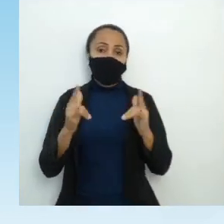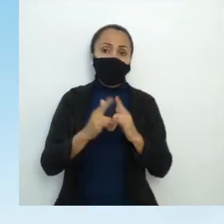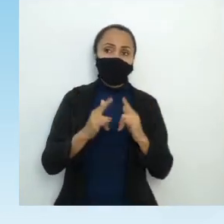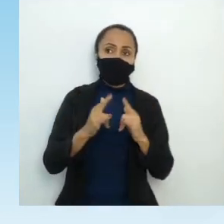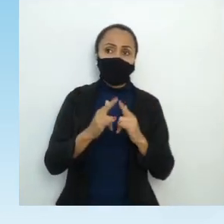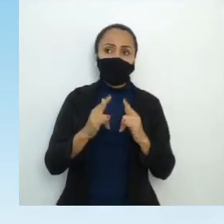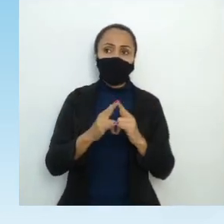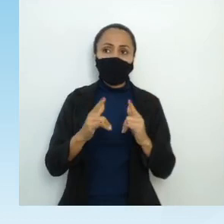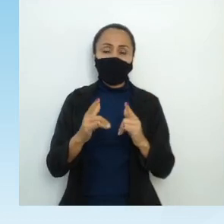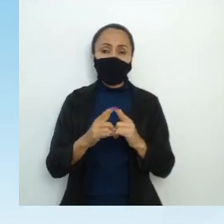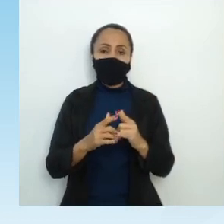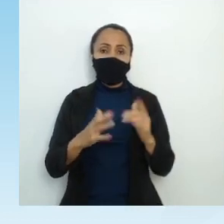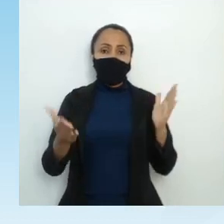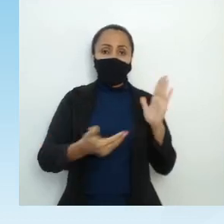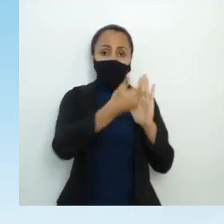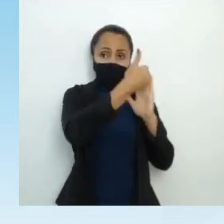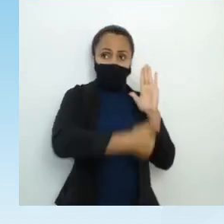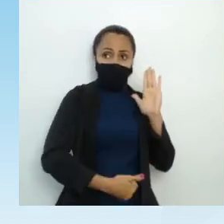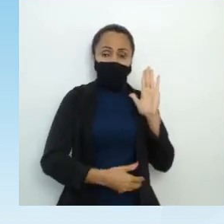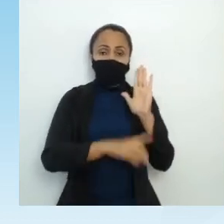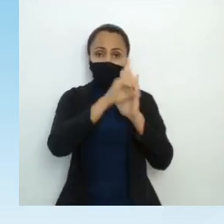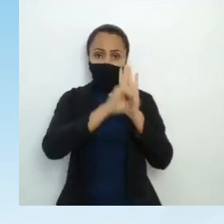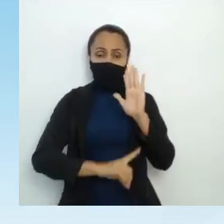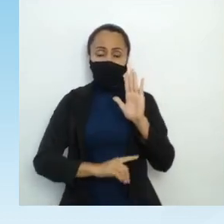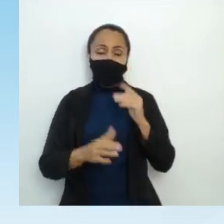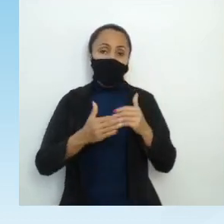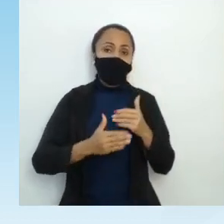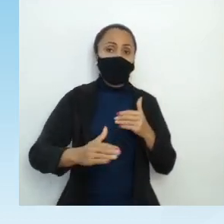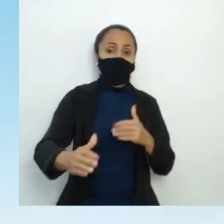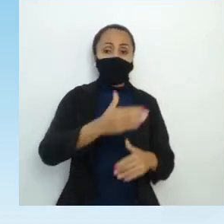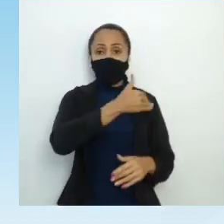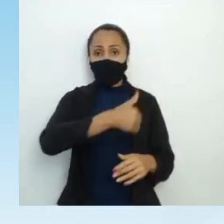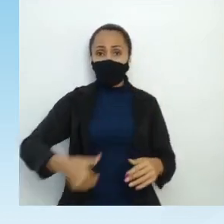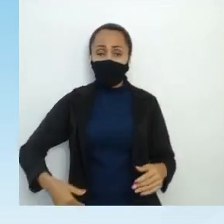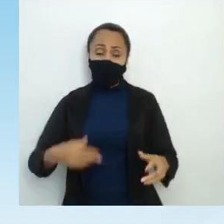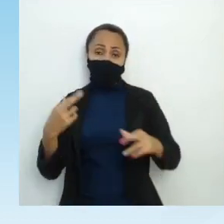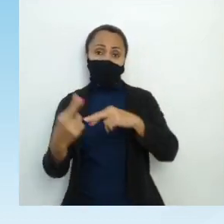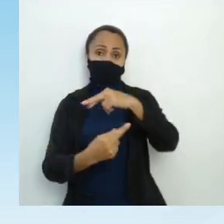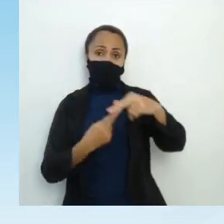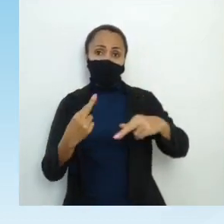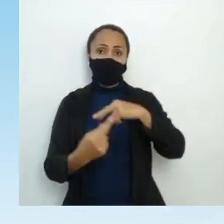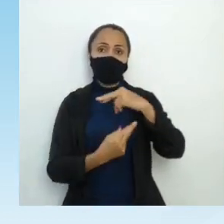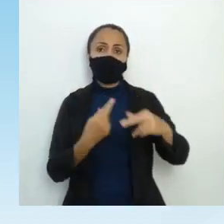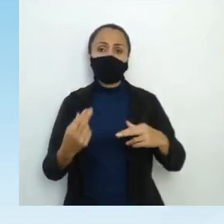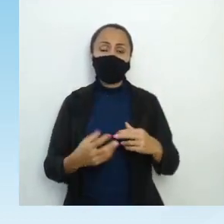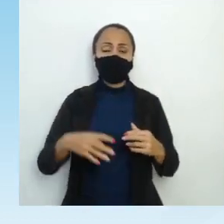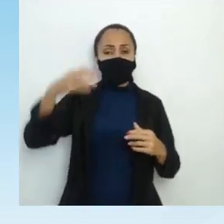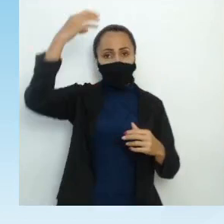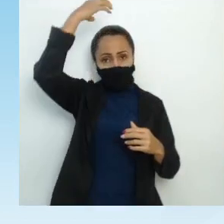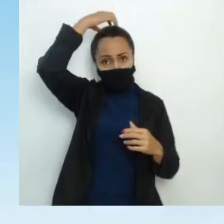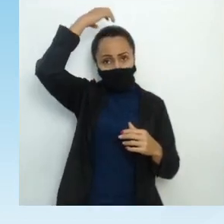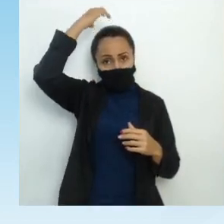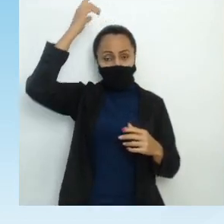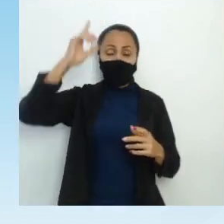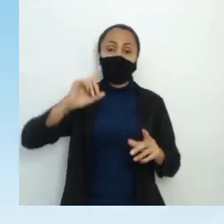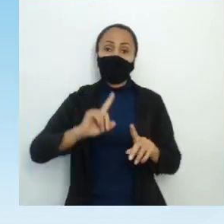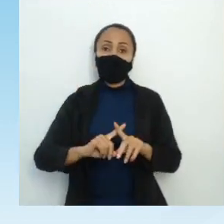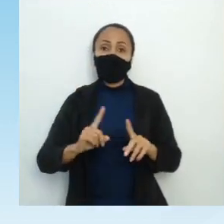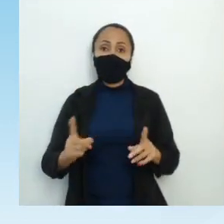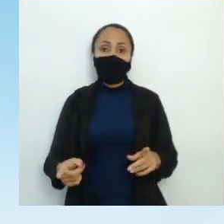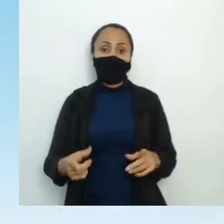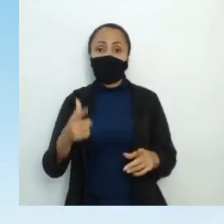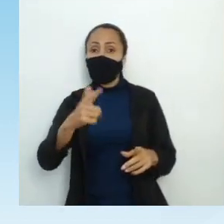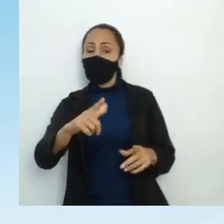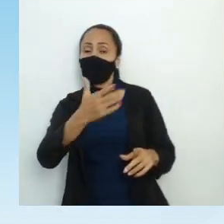a Carta dos Direitos. Então, a partir desse governo de Guilherme de Orange, da Revolução Gloriosa, o rei reina, mas não governa. Então você vai